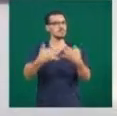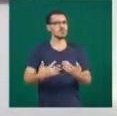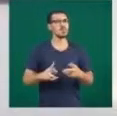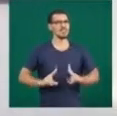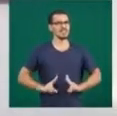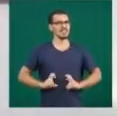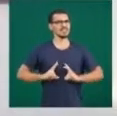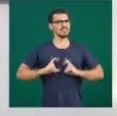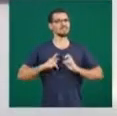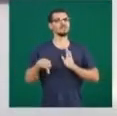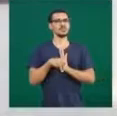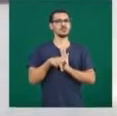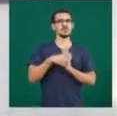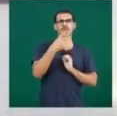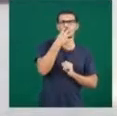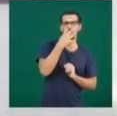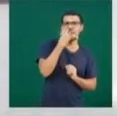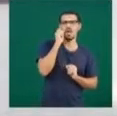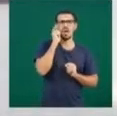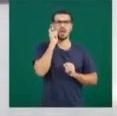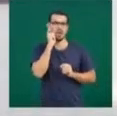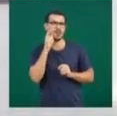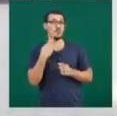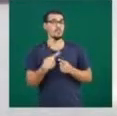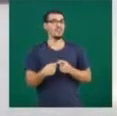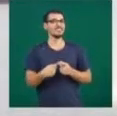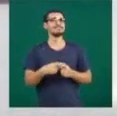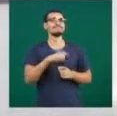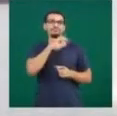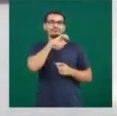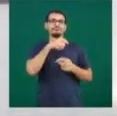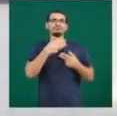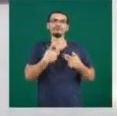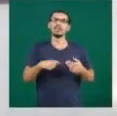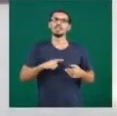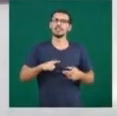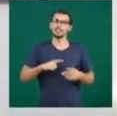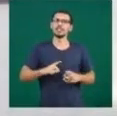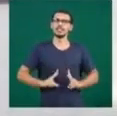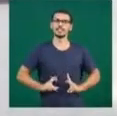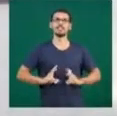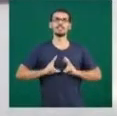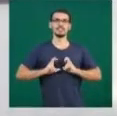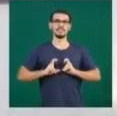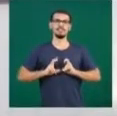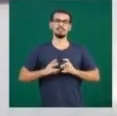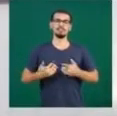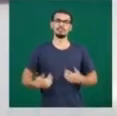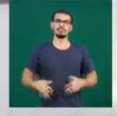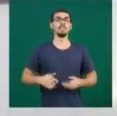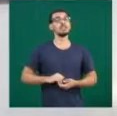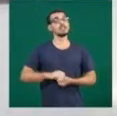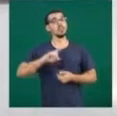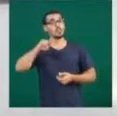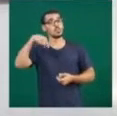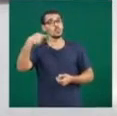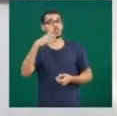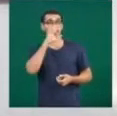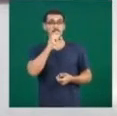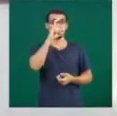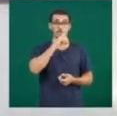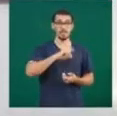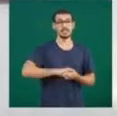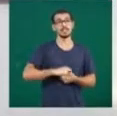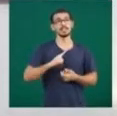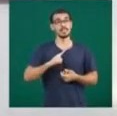cães e gatos. A doença atinge também os animais e é mais comum do que a gente imagina. No próximo fim de semana, o PET da veterinária da UFO